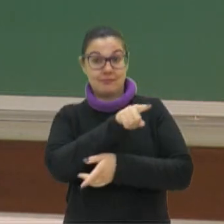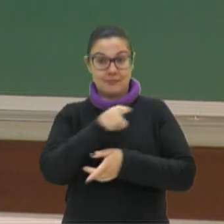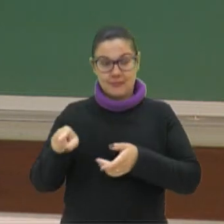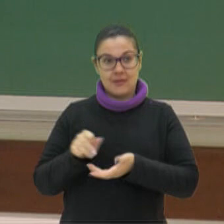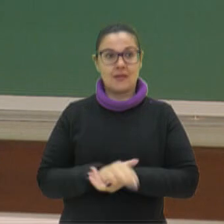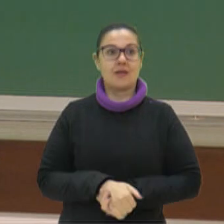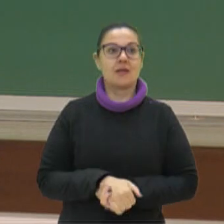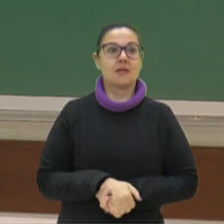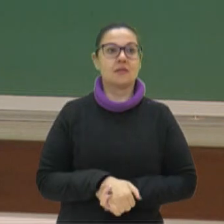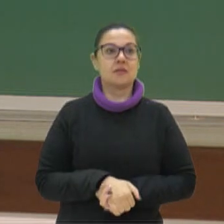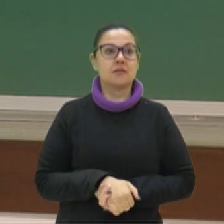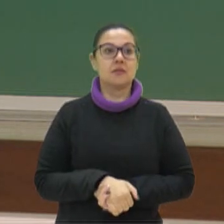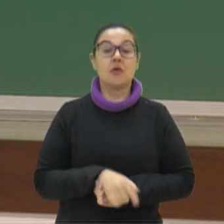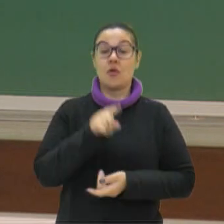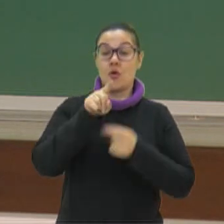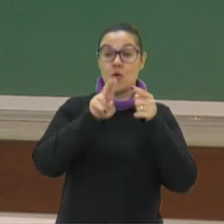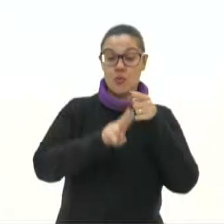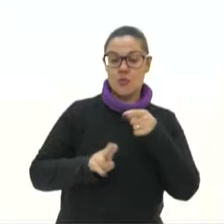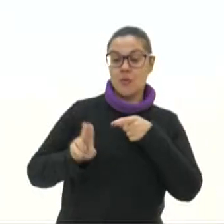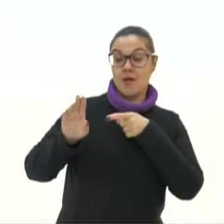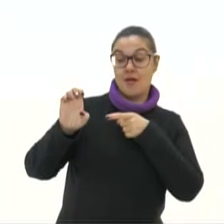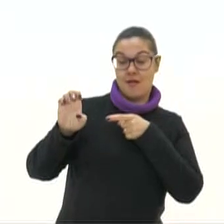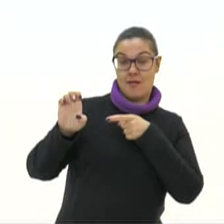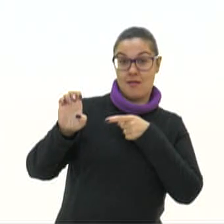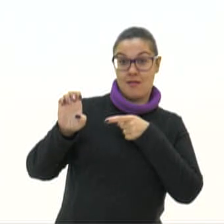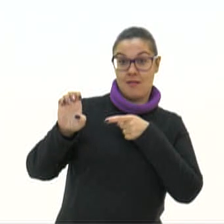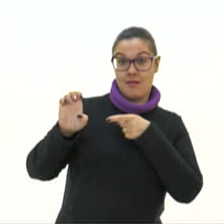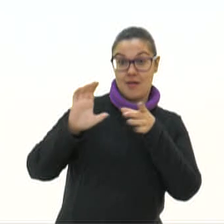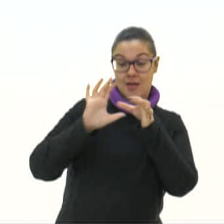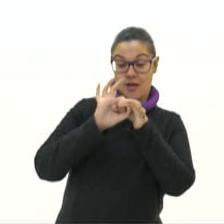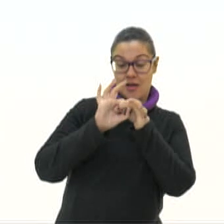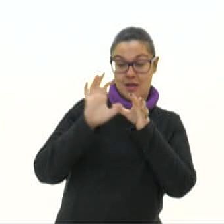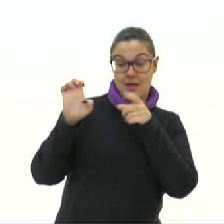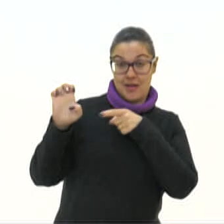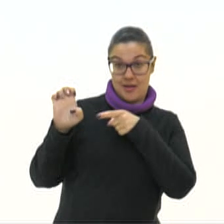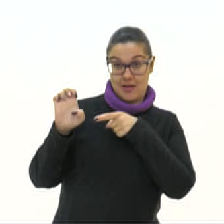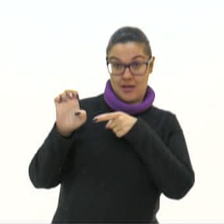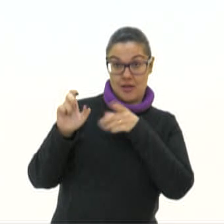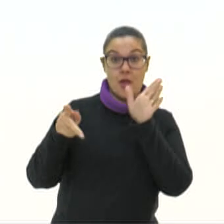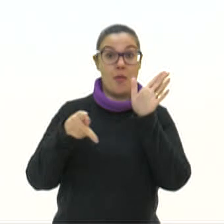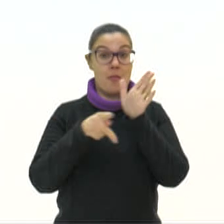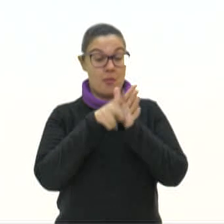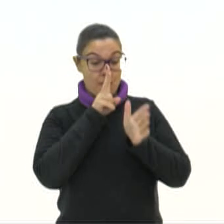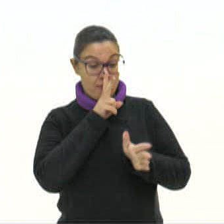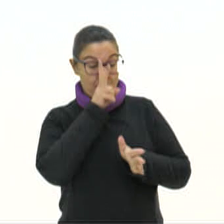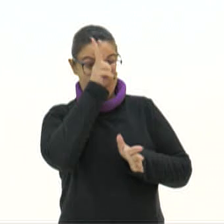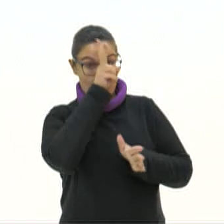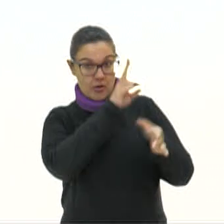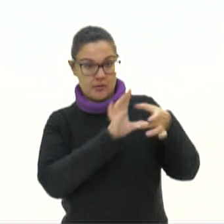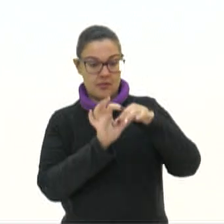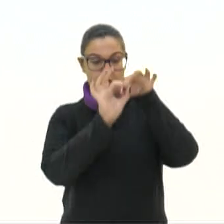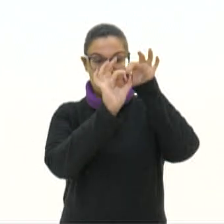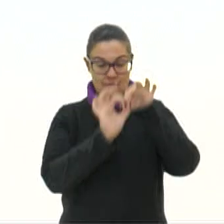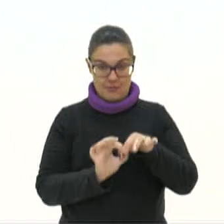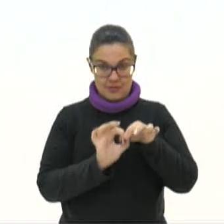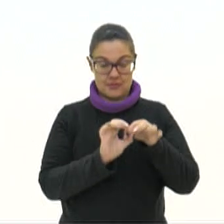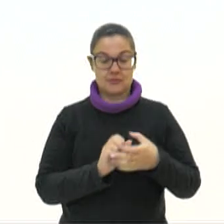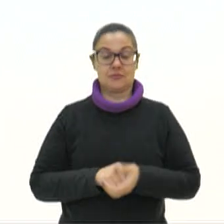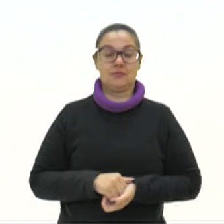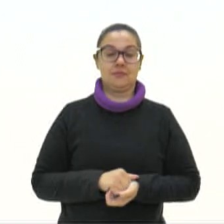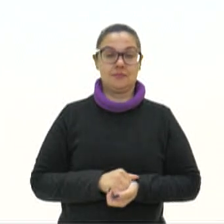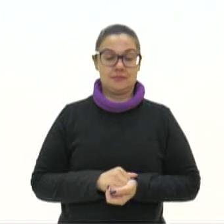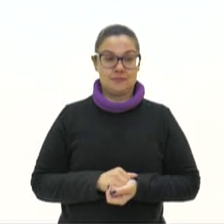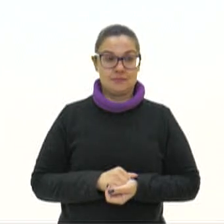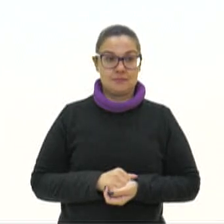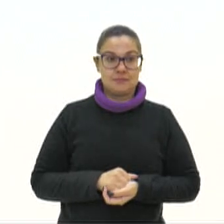vocês. Diz o seguinte, a conjunção e, lembrando que a conjunção é um forte elemento coesivo, né, é um